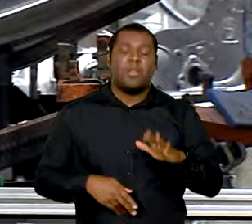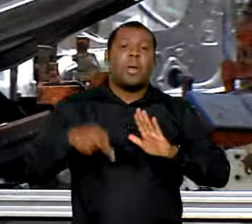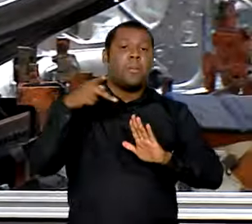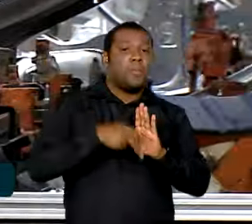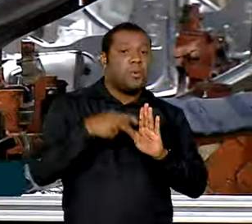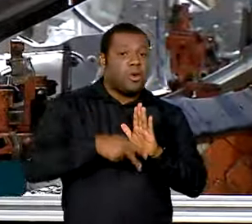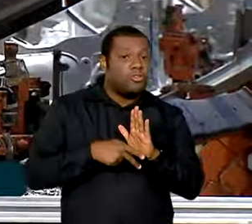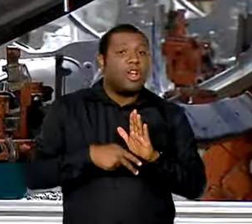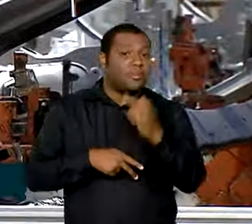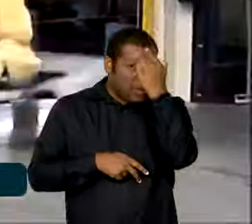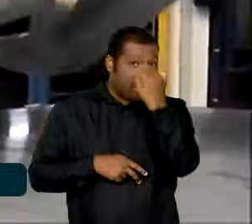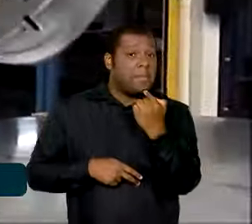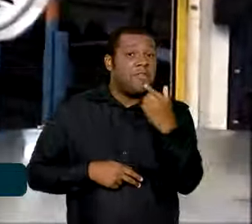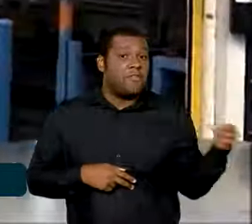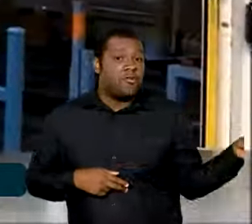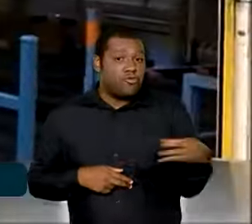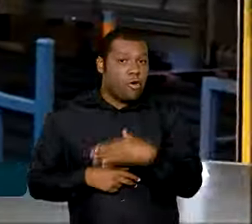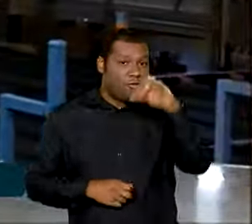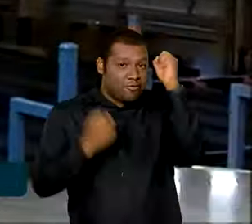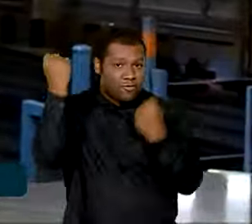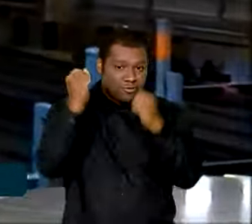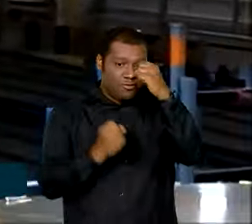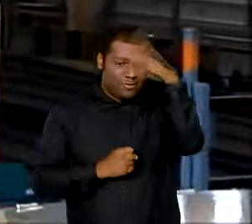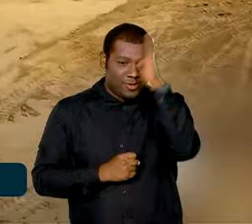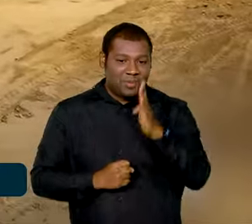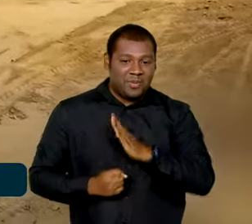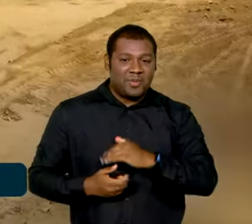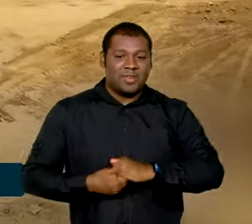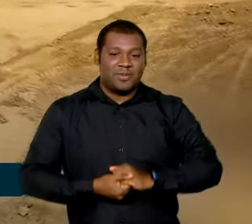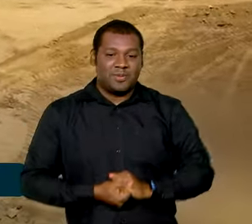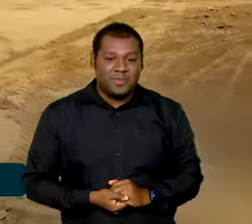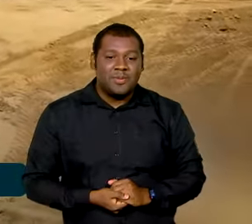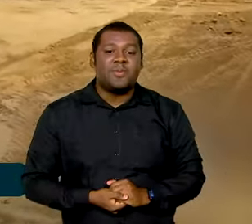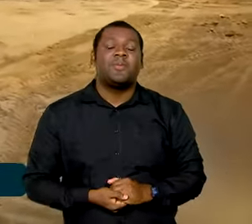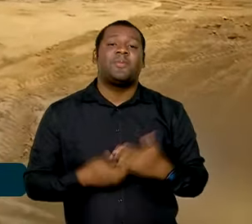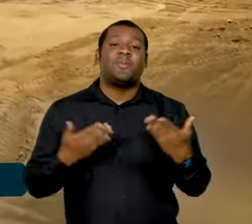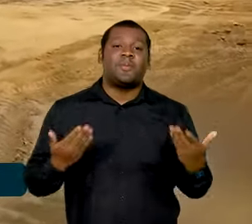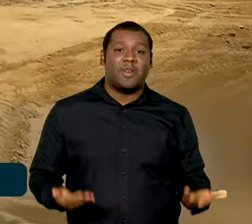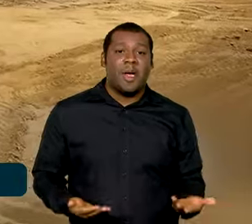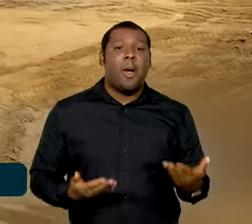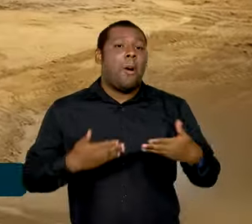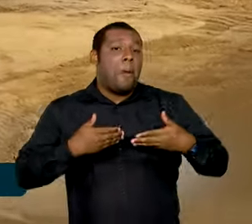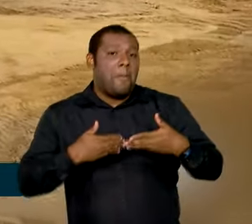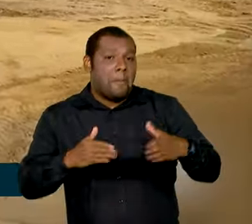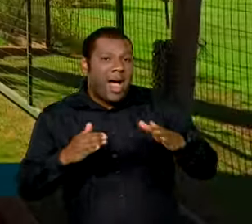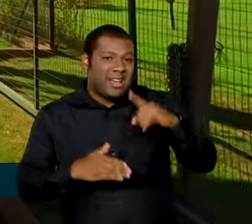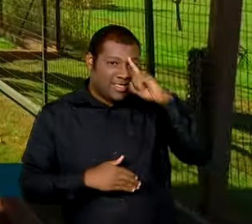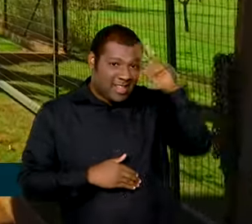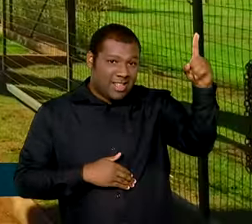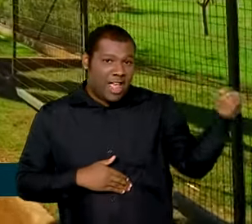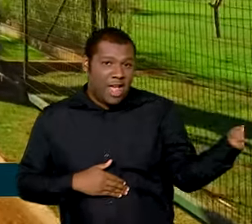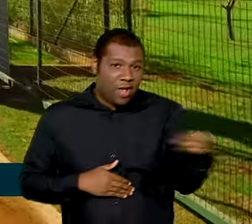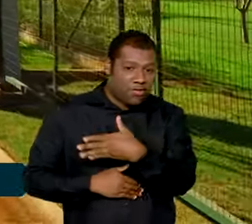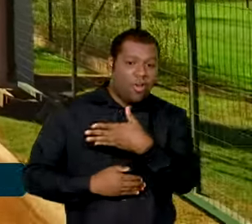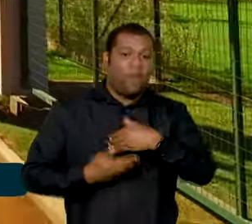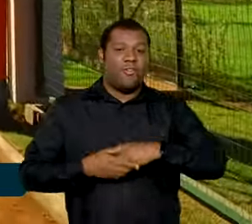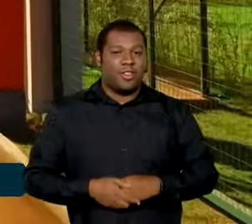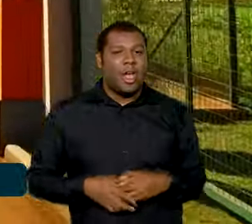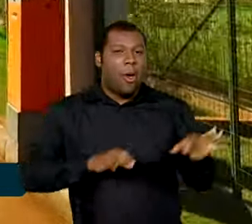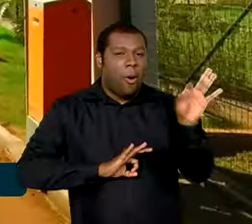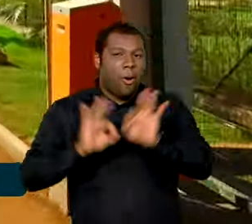programa Nova Indústria Brasil já foram lançadas, como o Mais Inovação Brasil, que vem